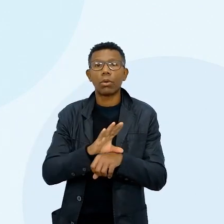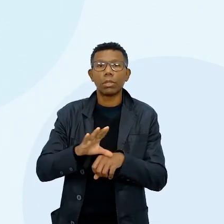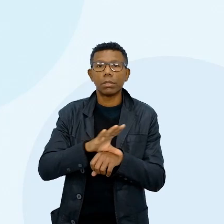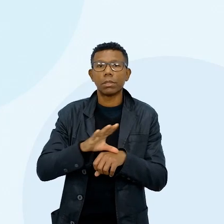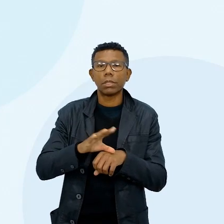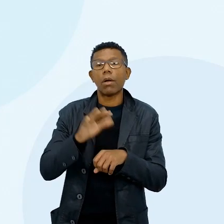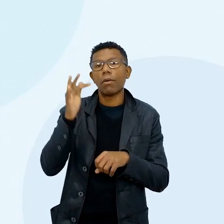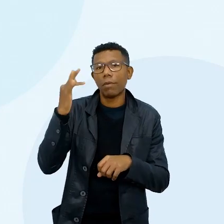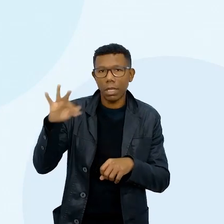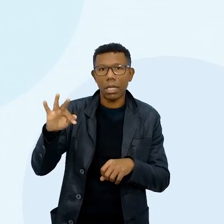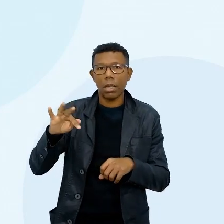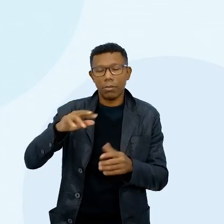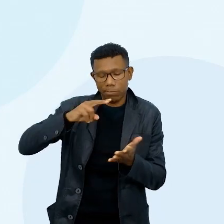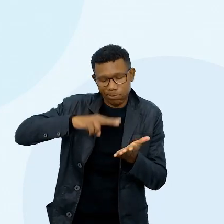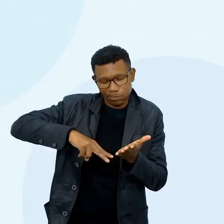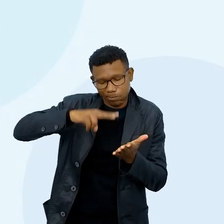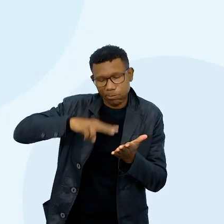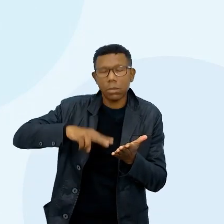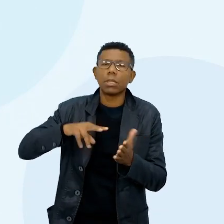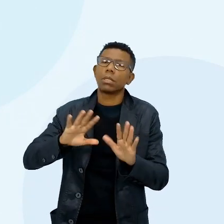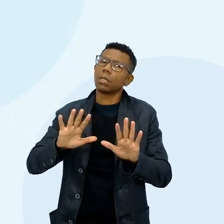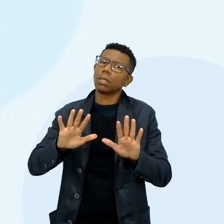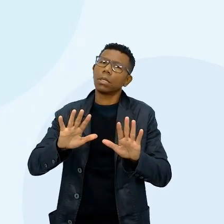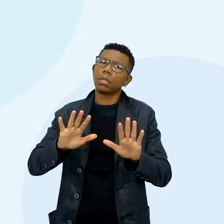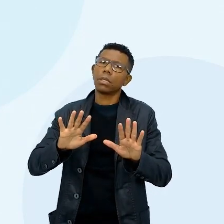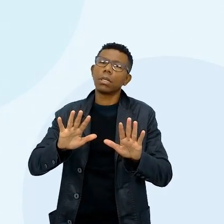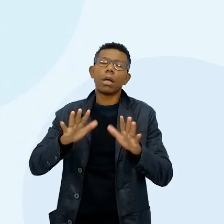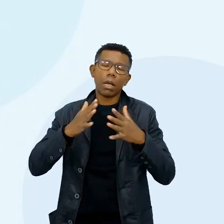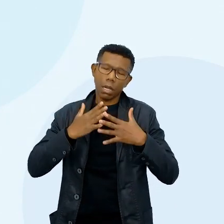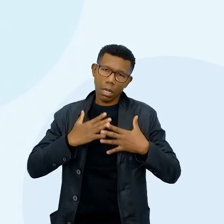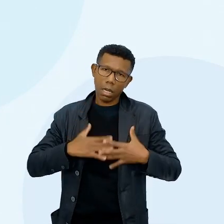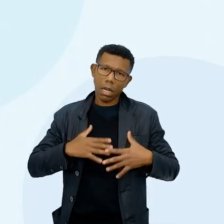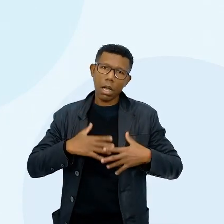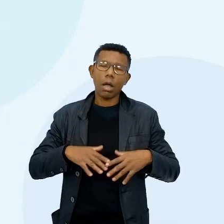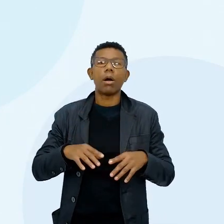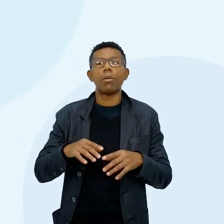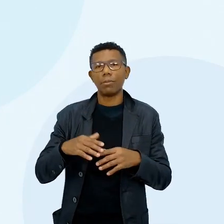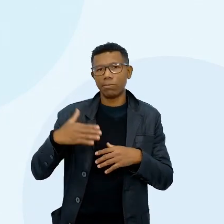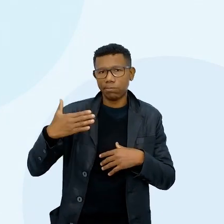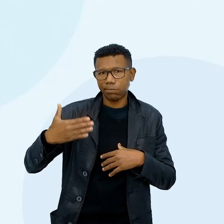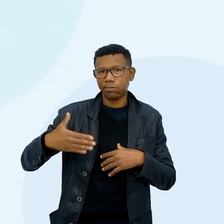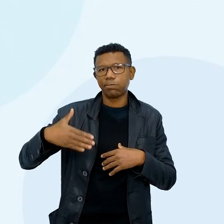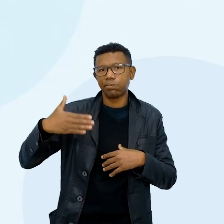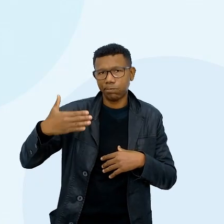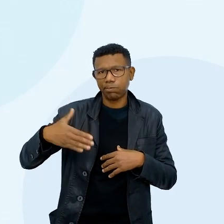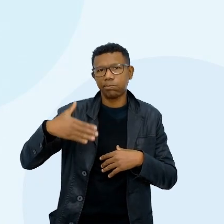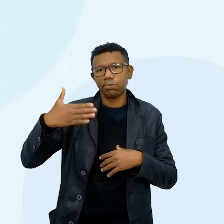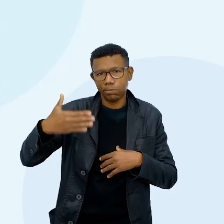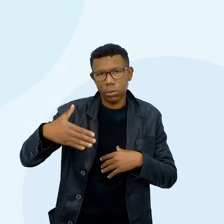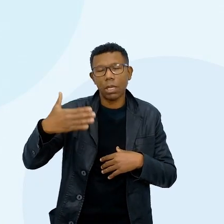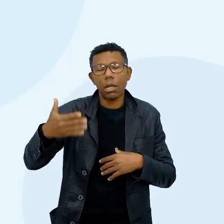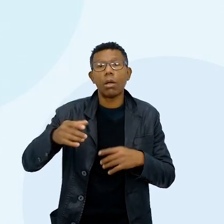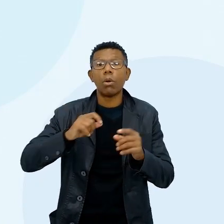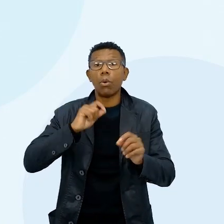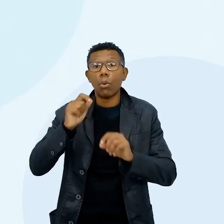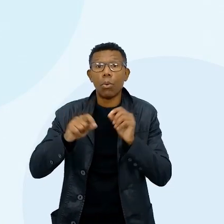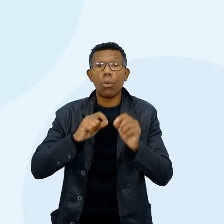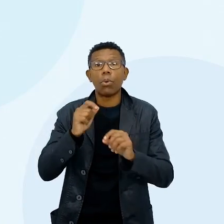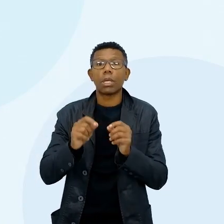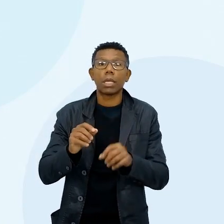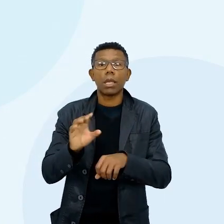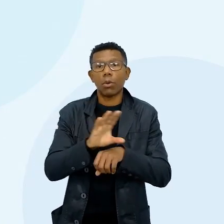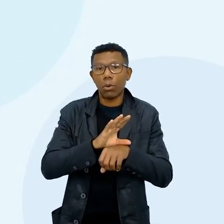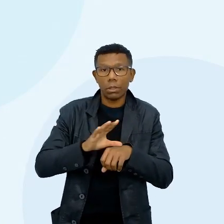e fazer uma leitura na íntegra. Então, em momentos oportunos durante o percurso pedagógico do estudante, trazer elementos da